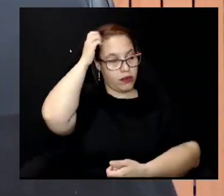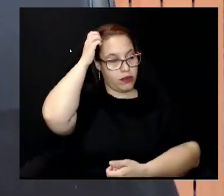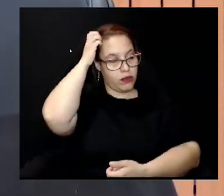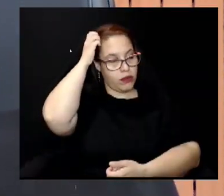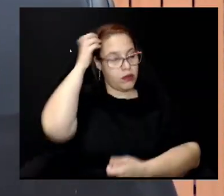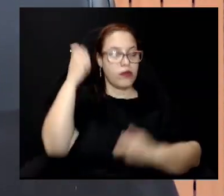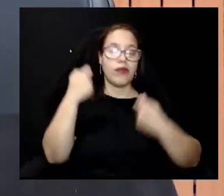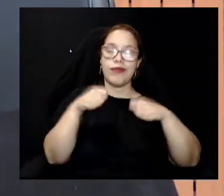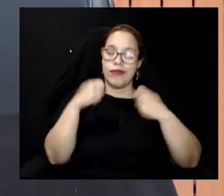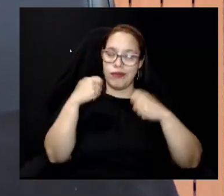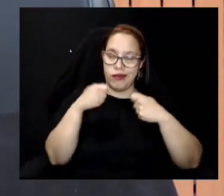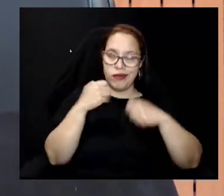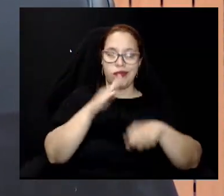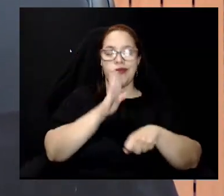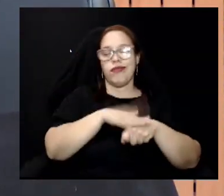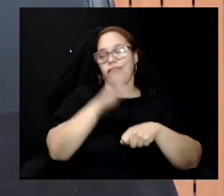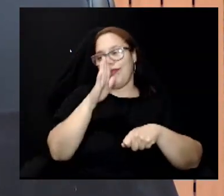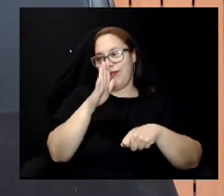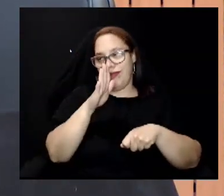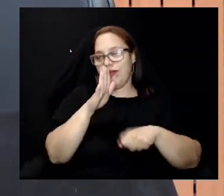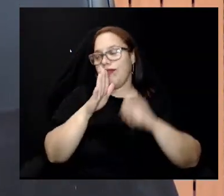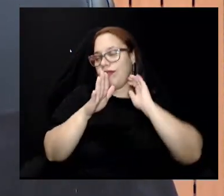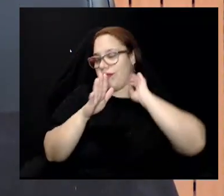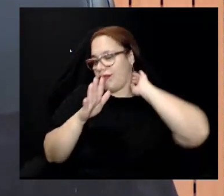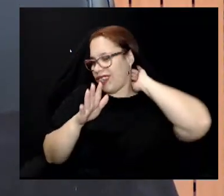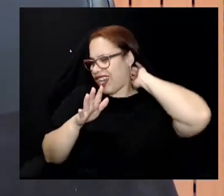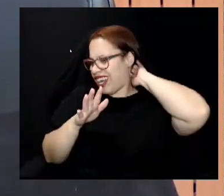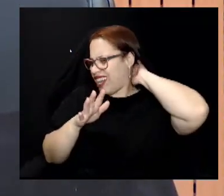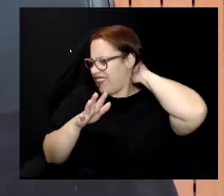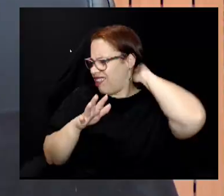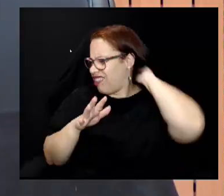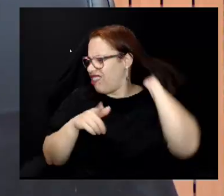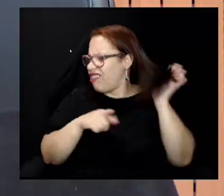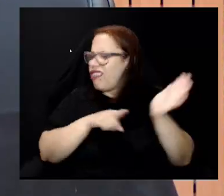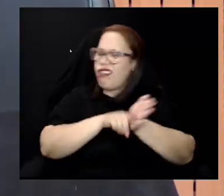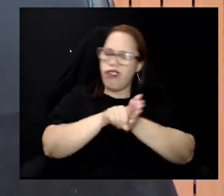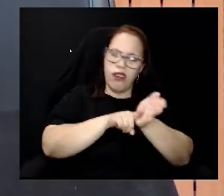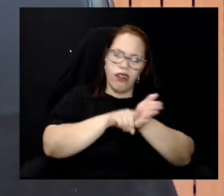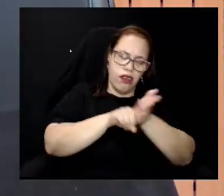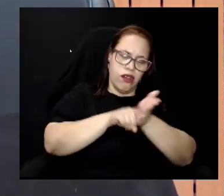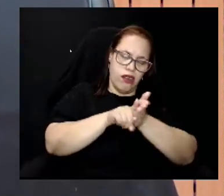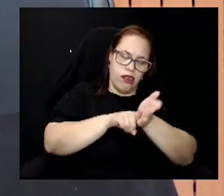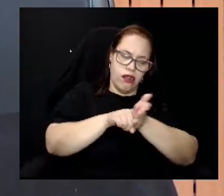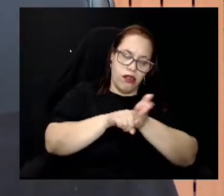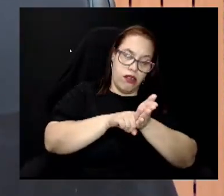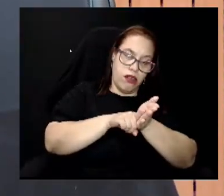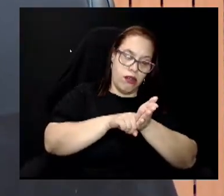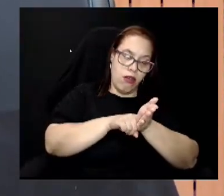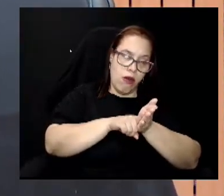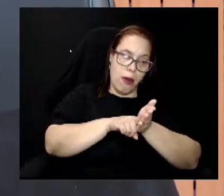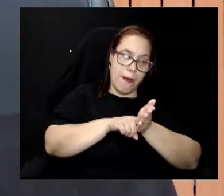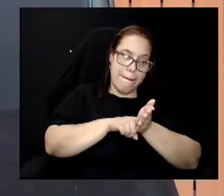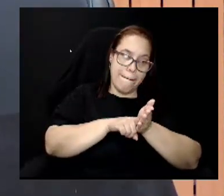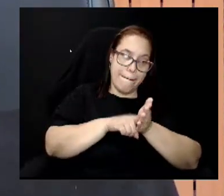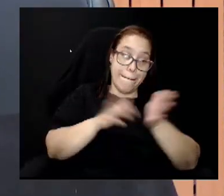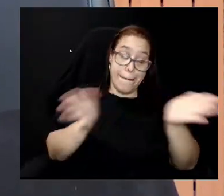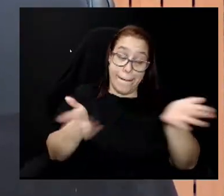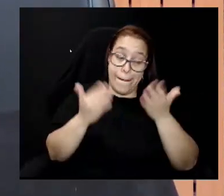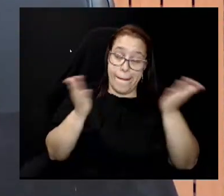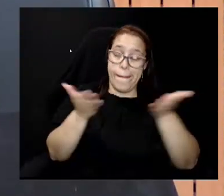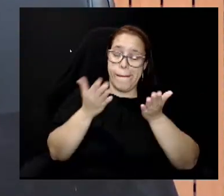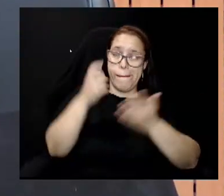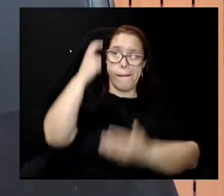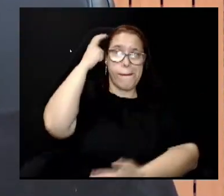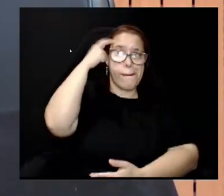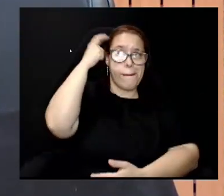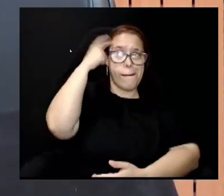bem mais pesquisas e remédios que nos estimulem assim, a pensar que aquele paciente vai